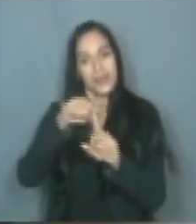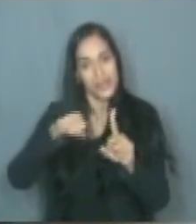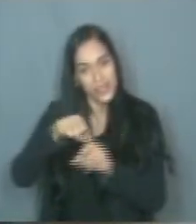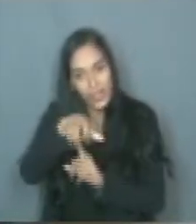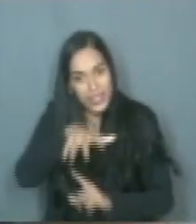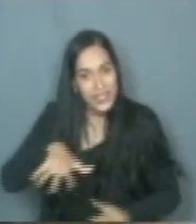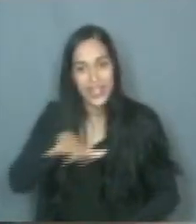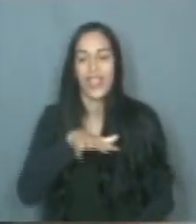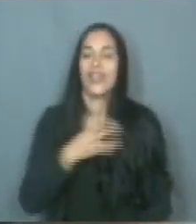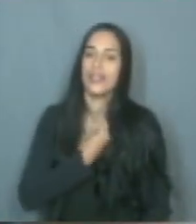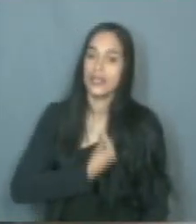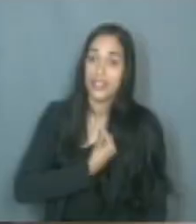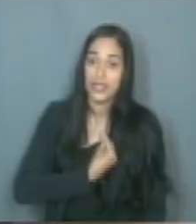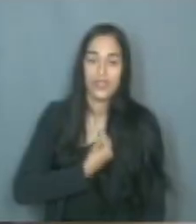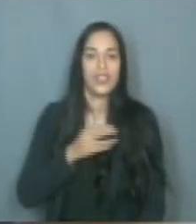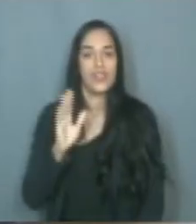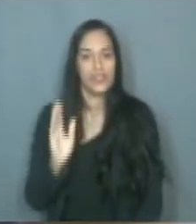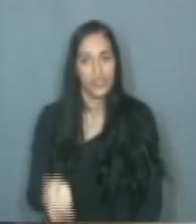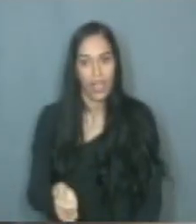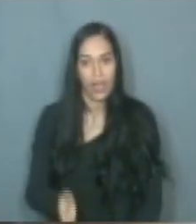sociais existentes já